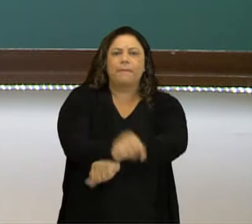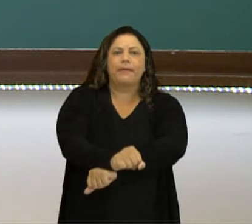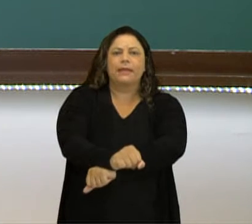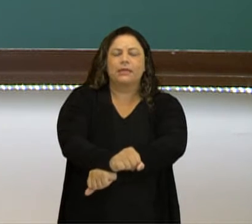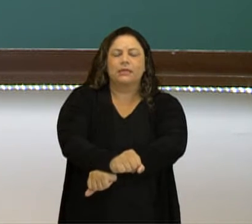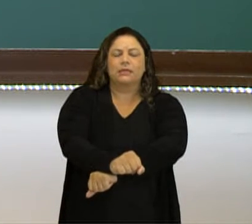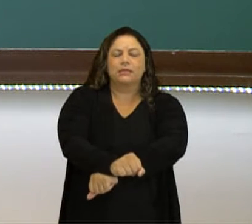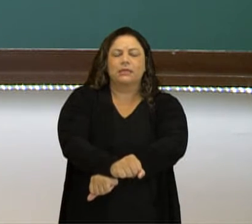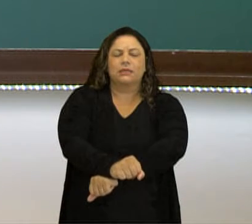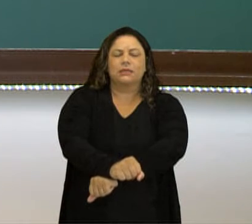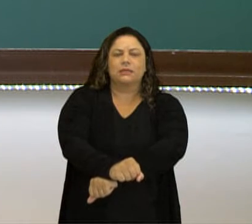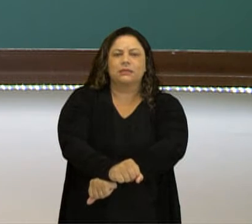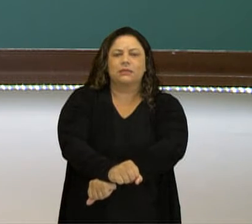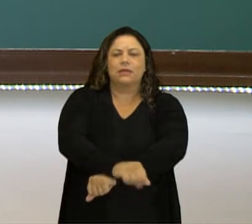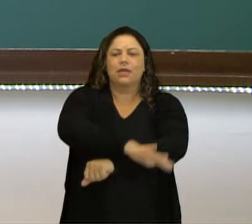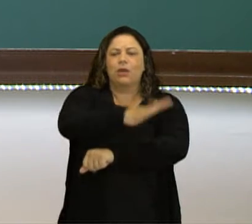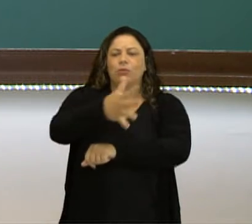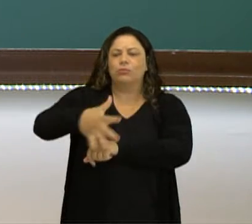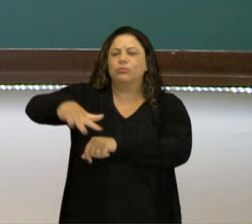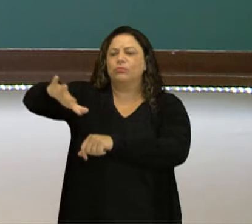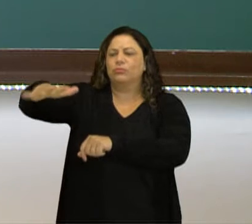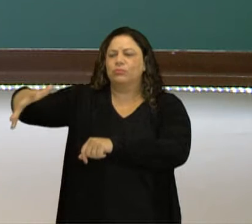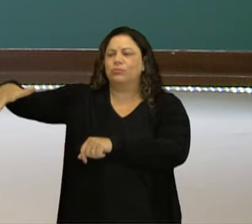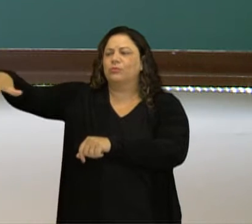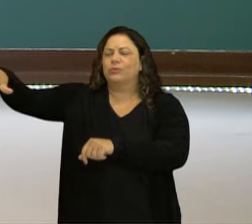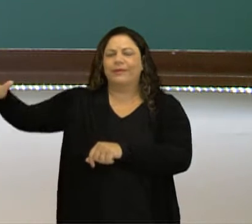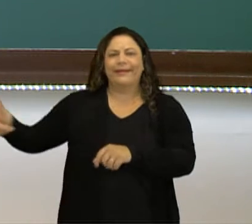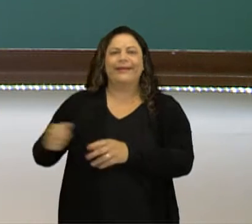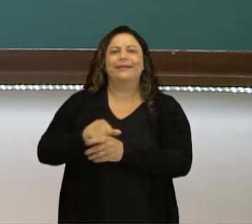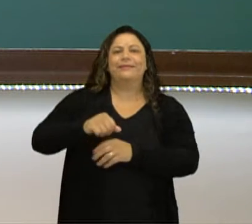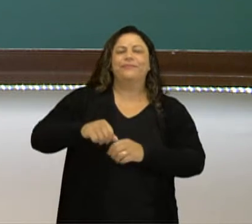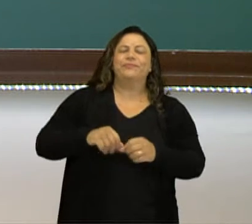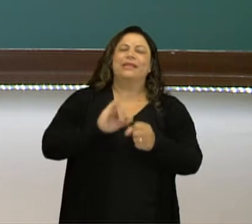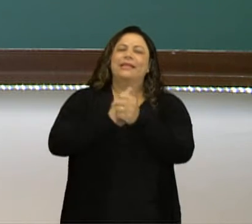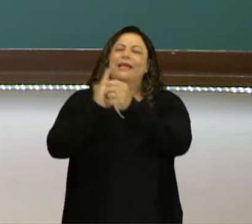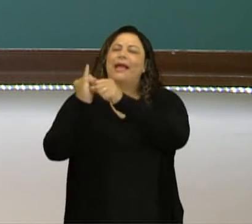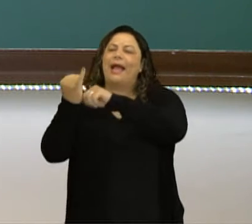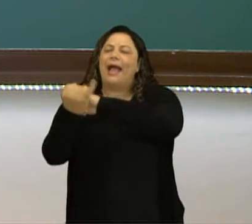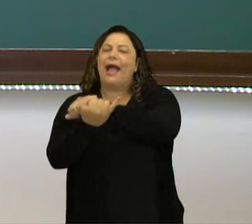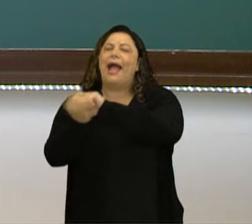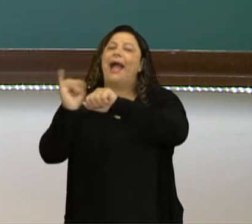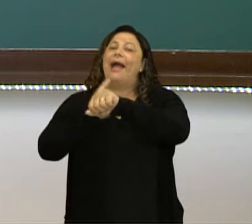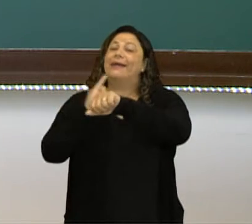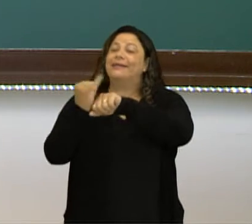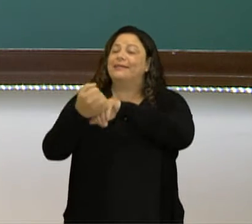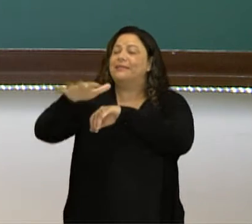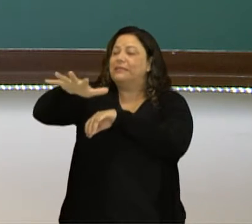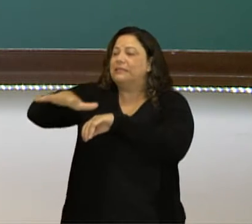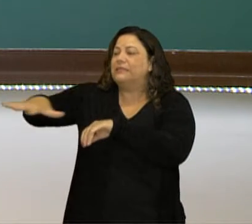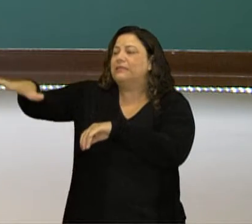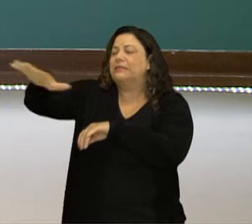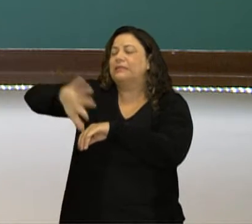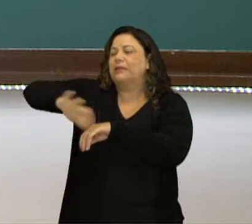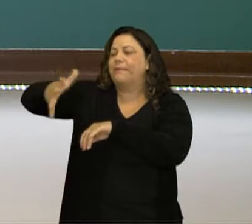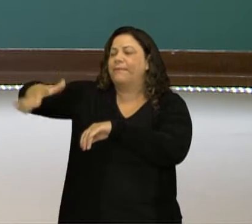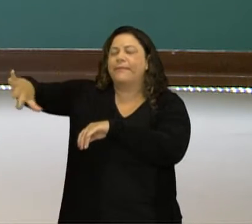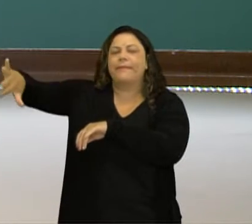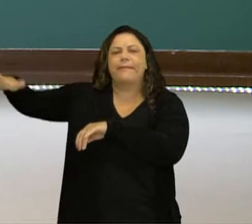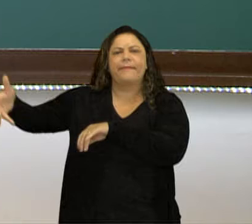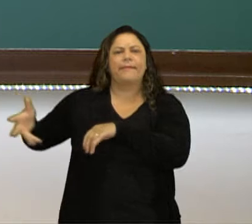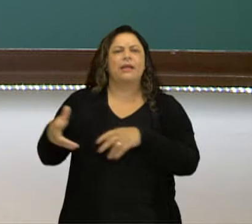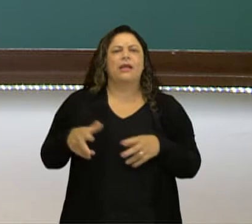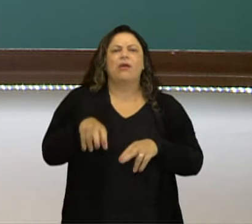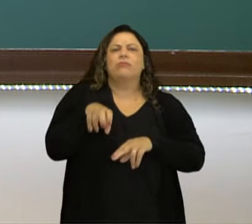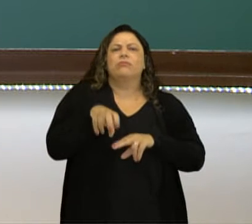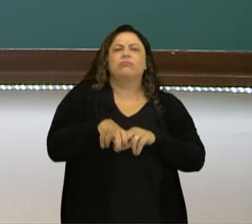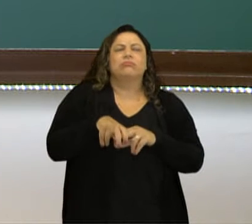está em movimento na realidade é a ilha que está ali, são as outras coisas, a terra, o continente, certo? Você tem essa impressão, porque